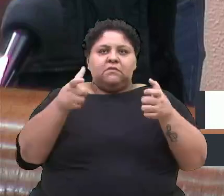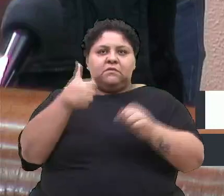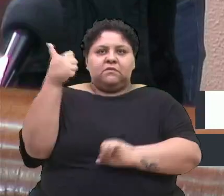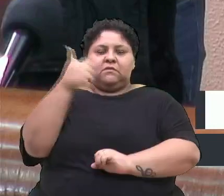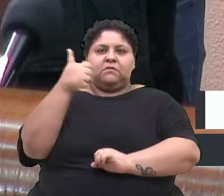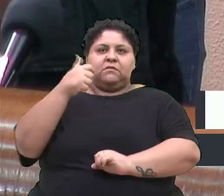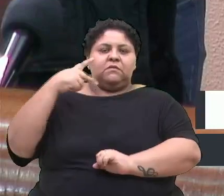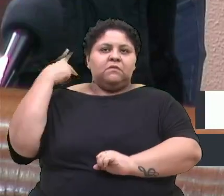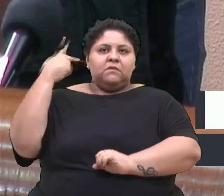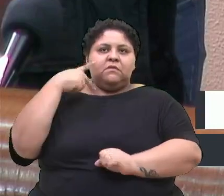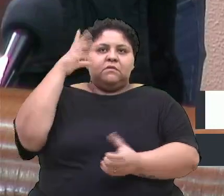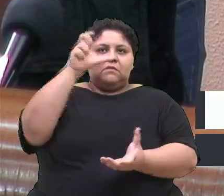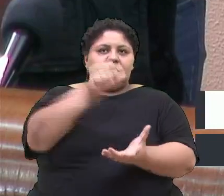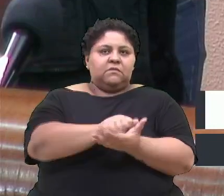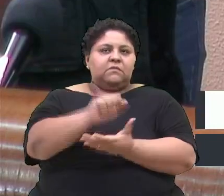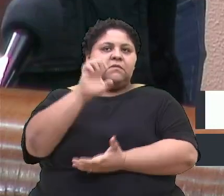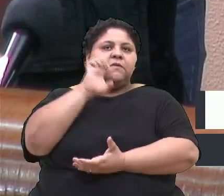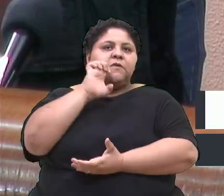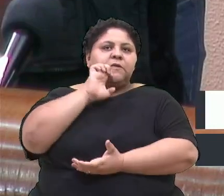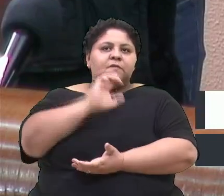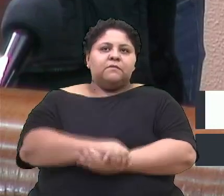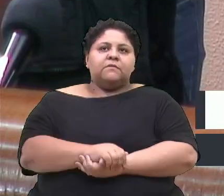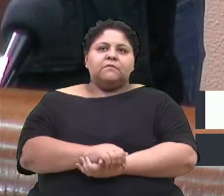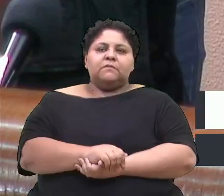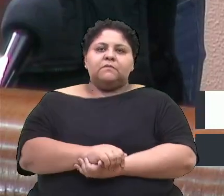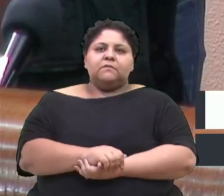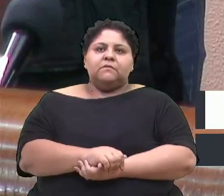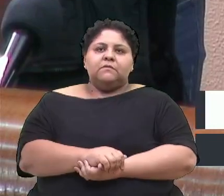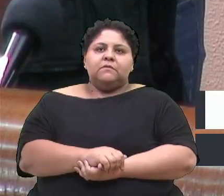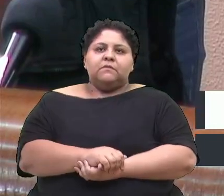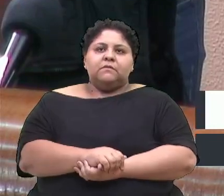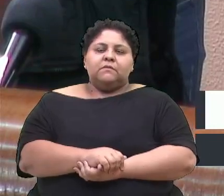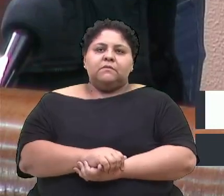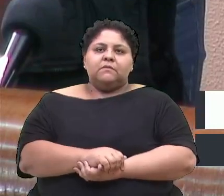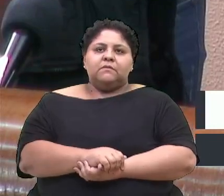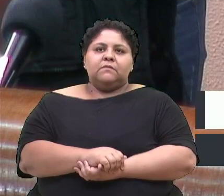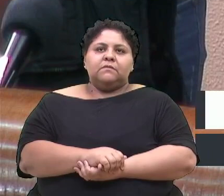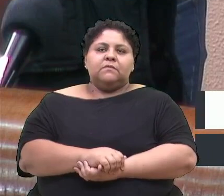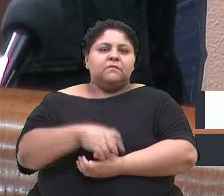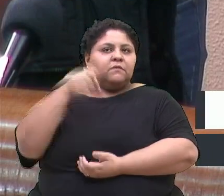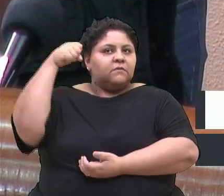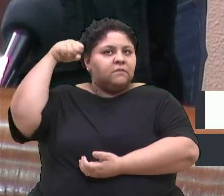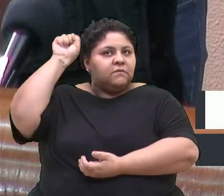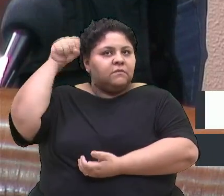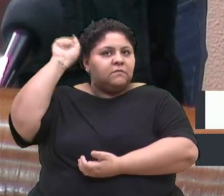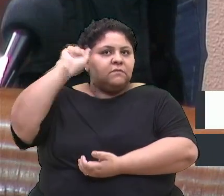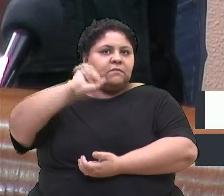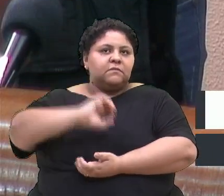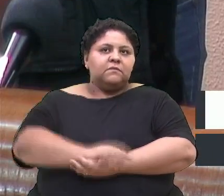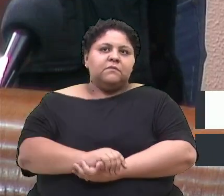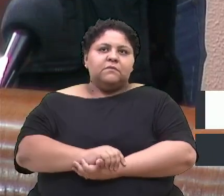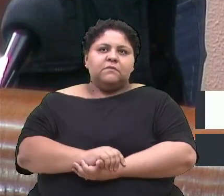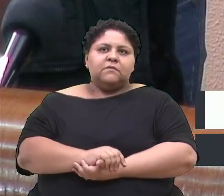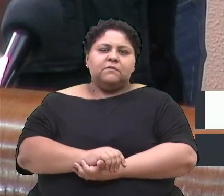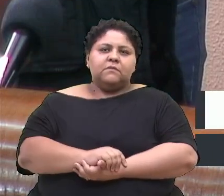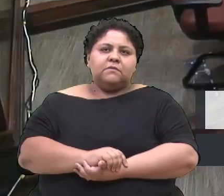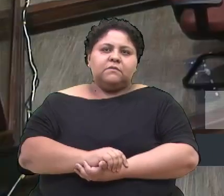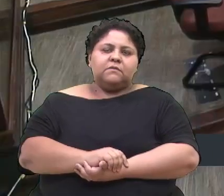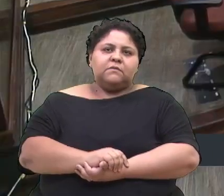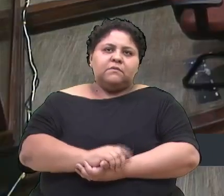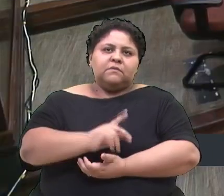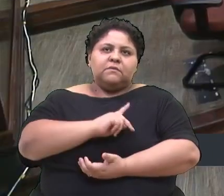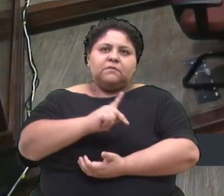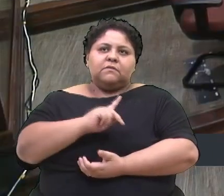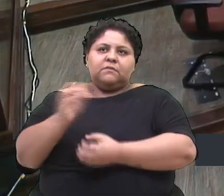vereadora inscrita, Estela Malagim. Prejudicada, vereador Clóvis de Oliveira Xuxa. Presidente, cedo meu espaço